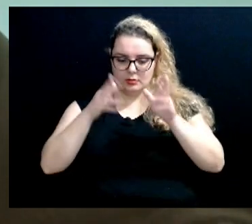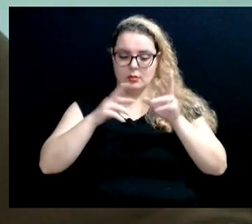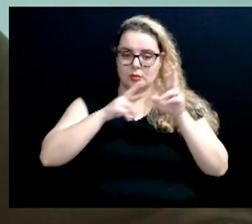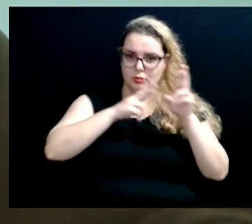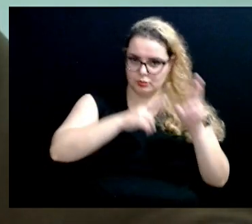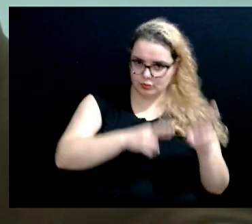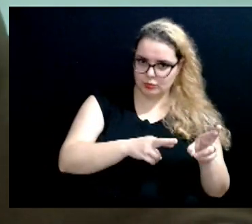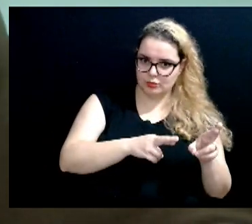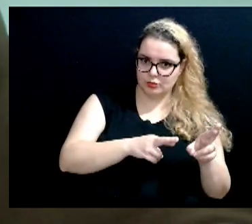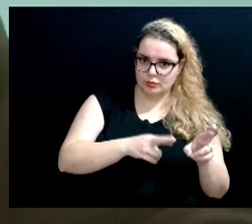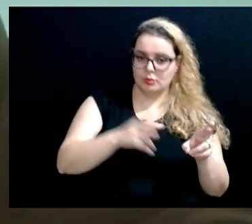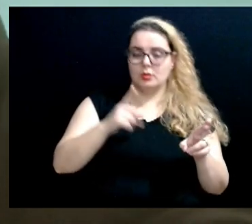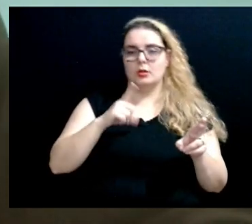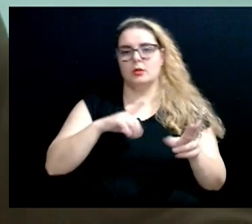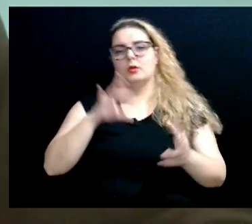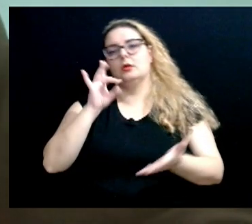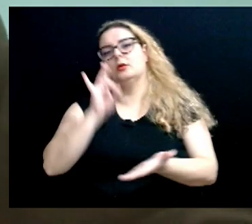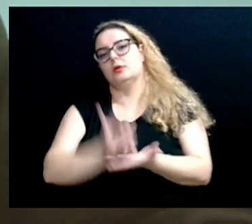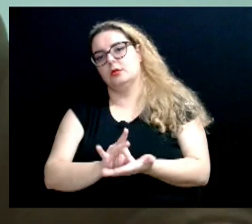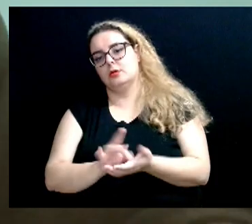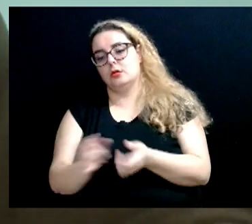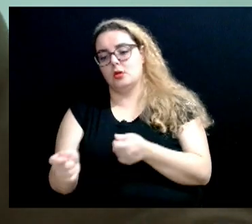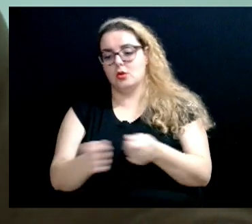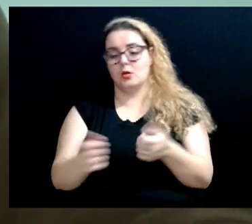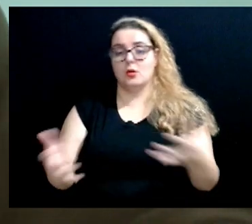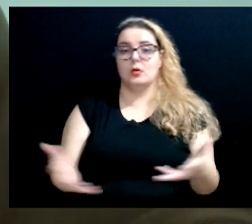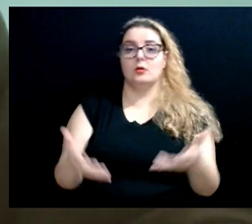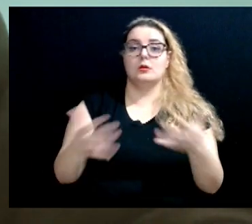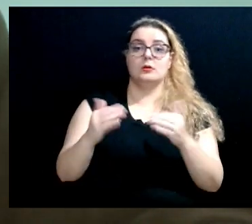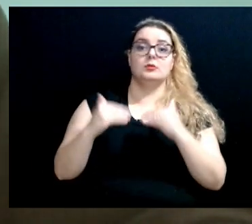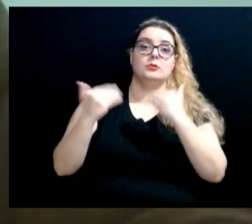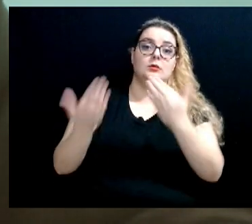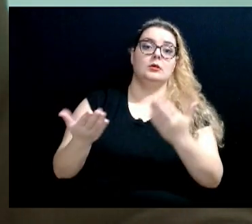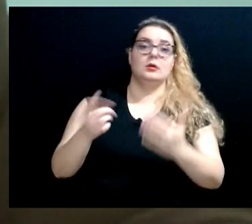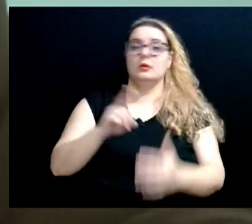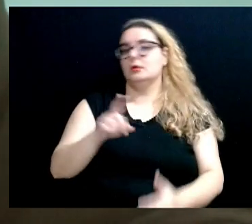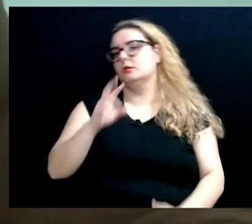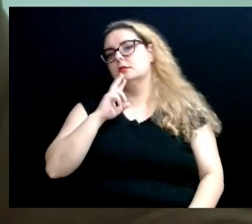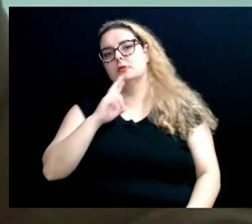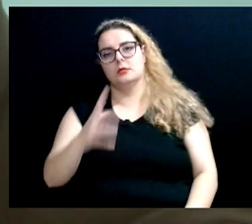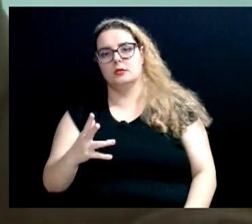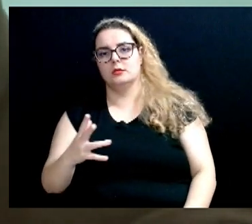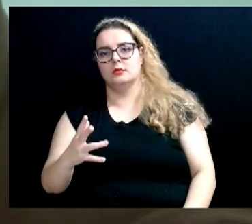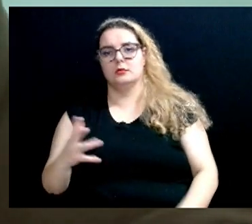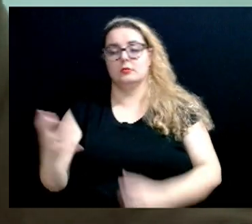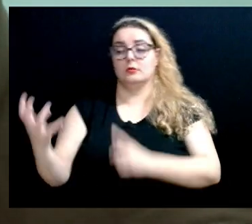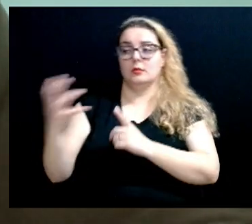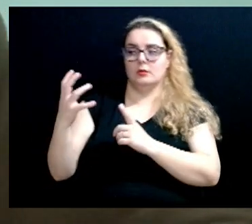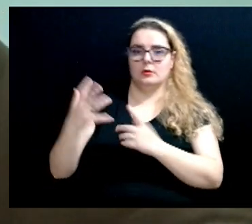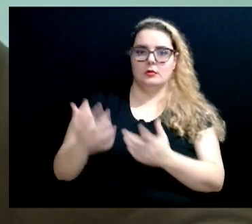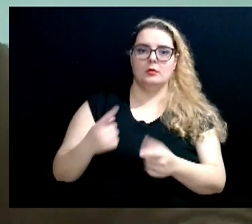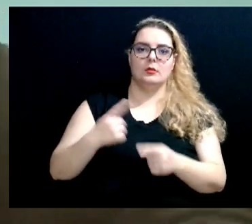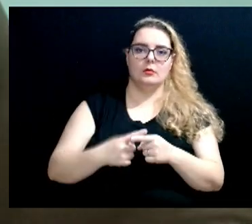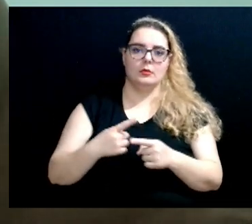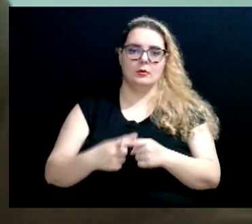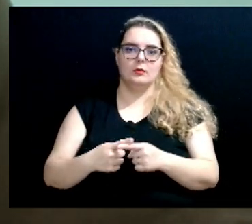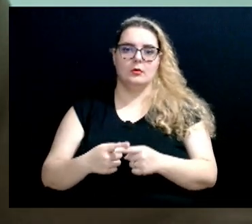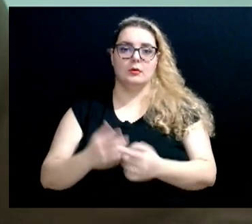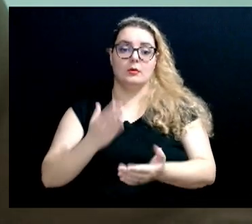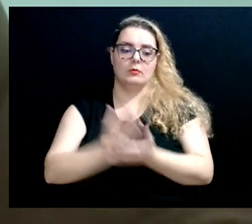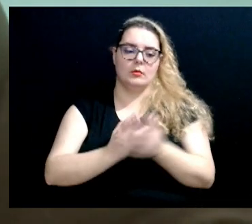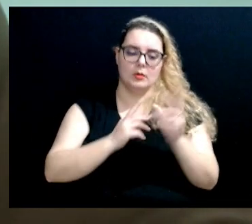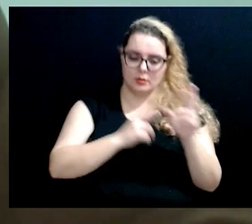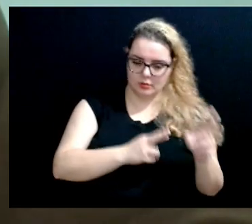que realmente controlar os estímulos externos e não responder aos estímulos externos, porque aí eu deixo de dormir. Então, é um pouco